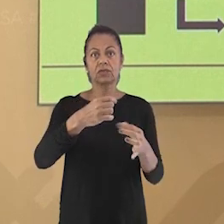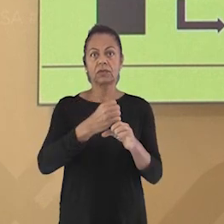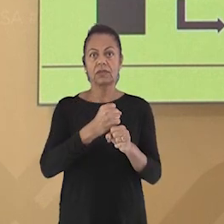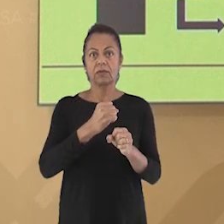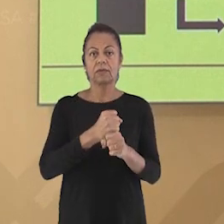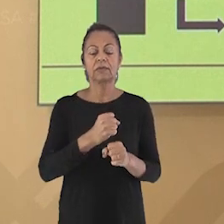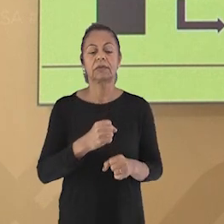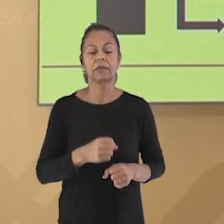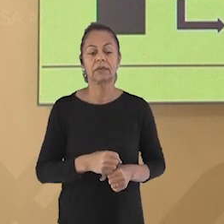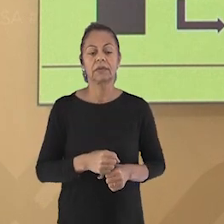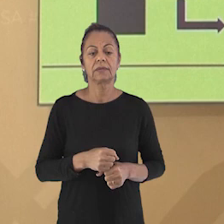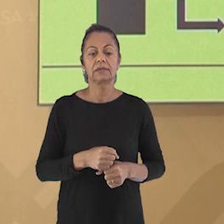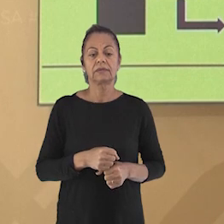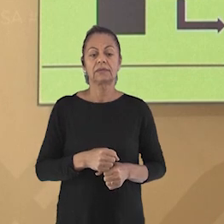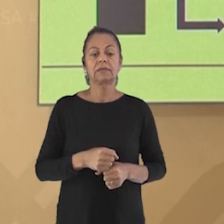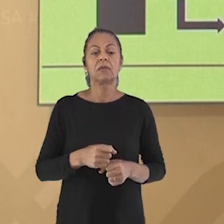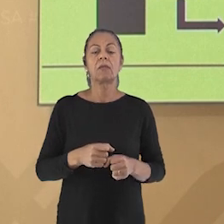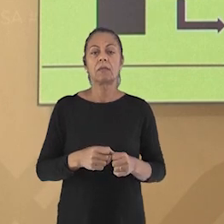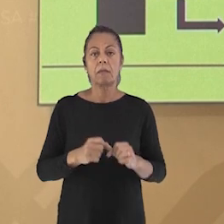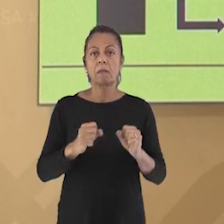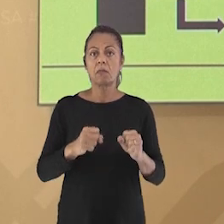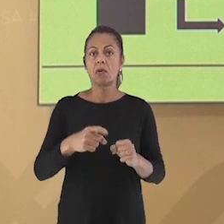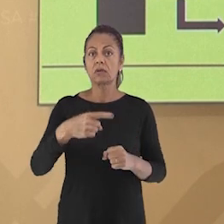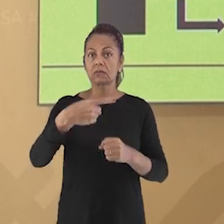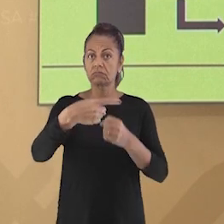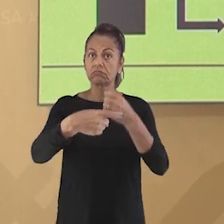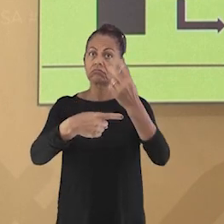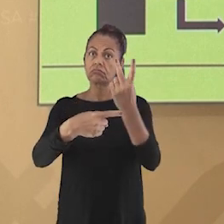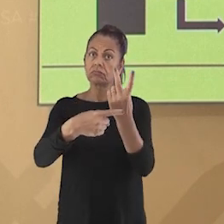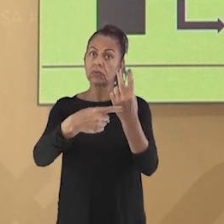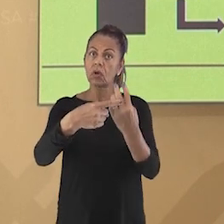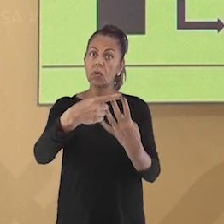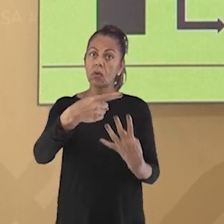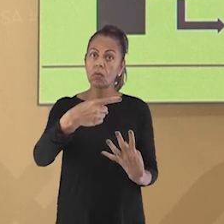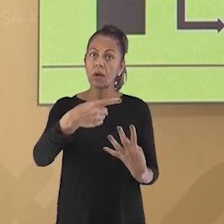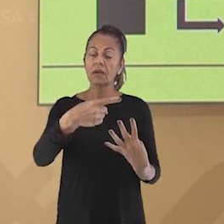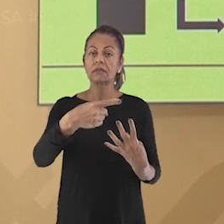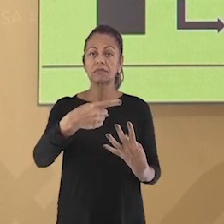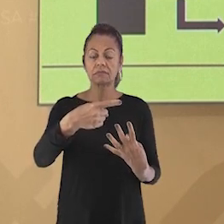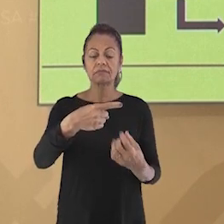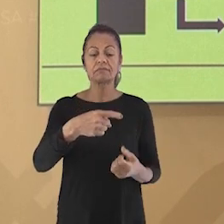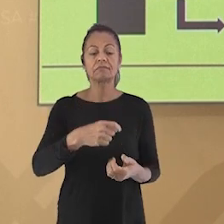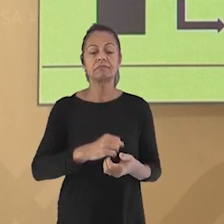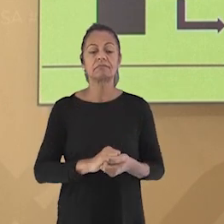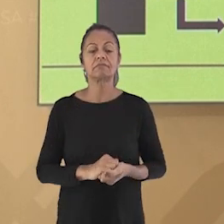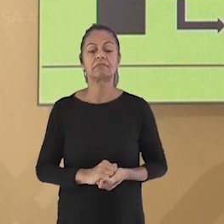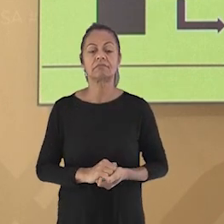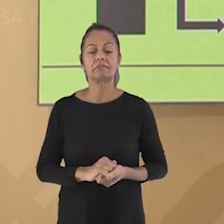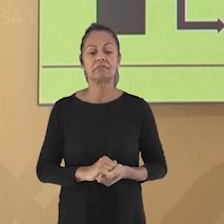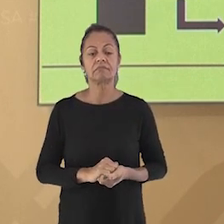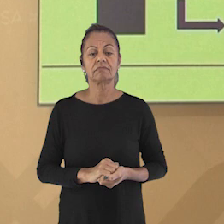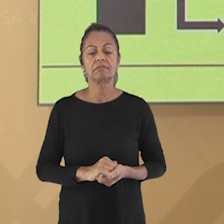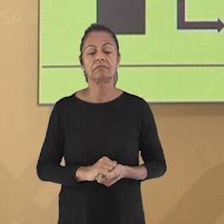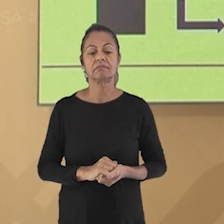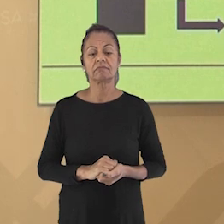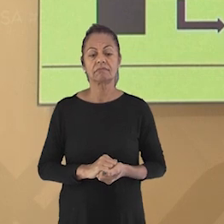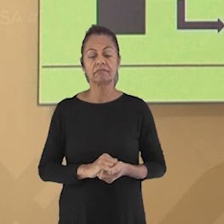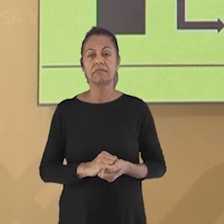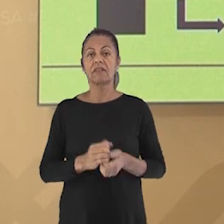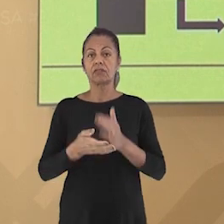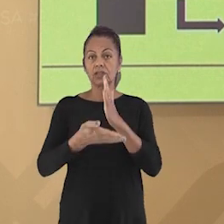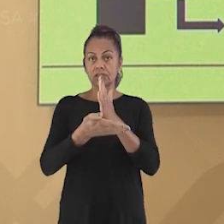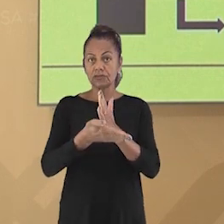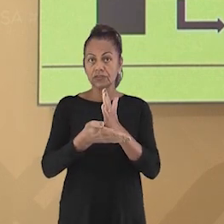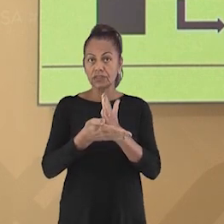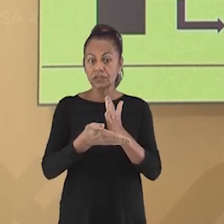4. Nós podemos falar que nós temos 2/4, ou seja, 2 sobre 4. Essa barra foi dividida